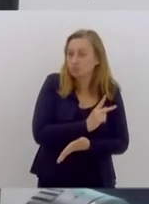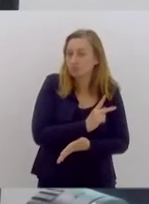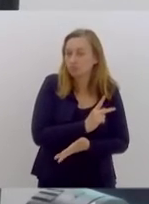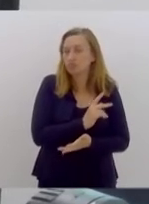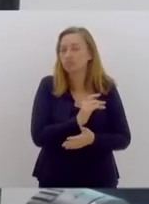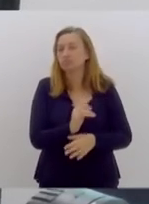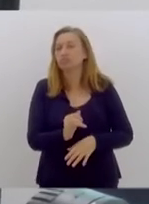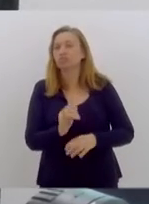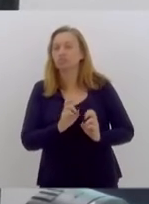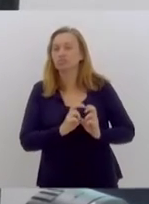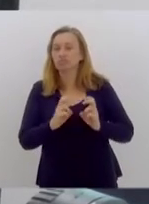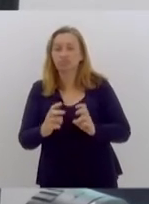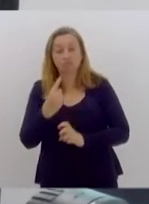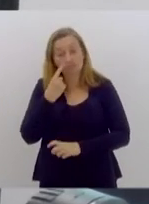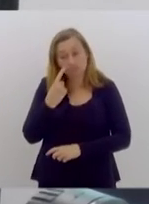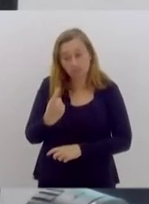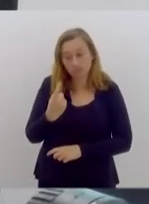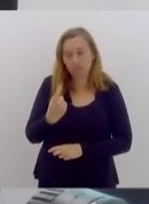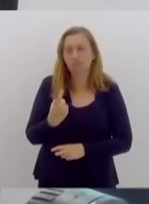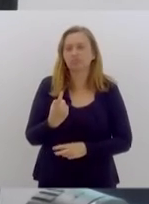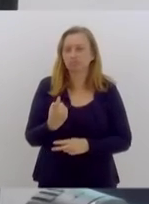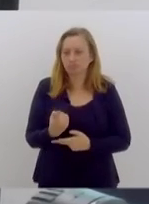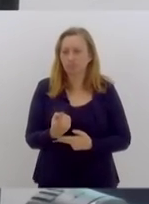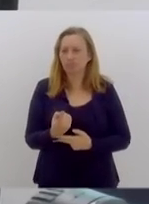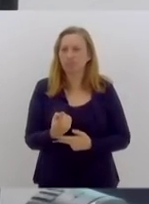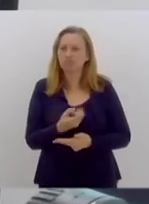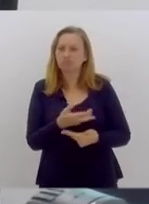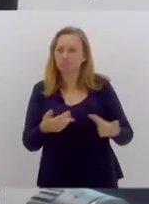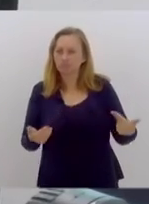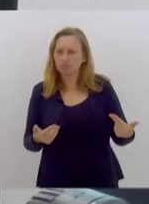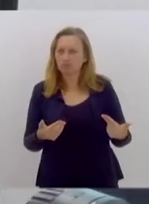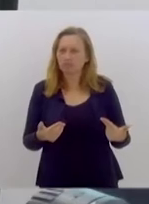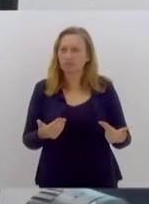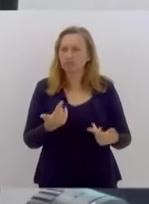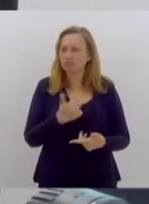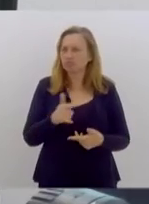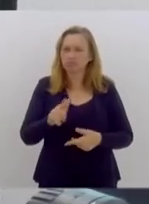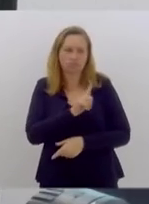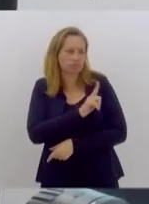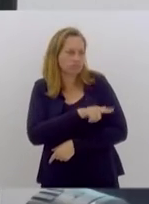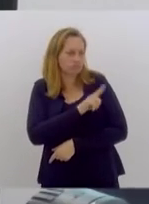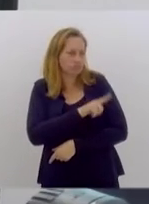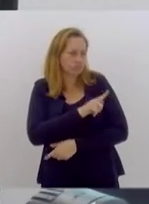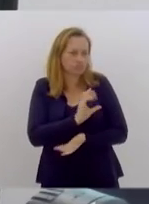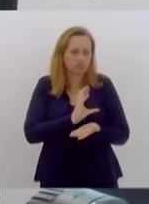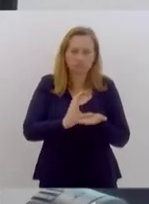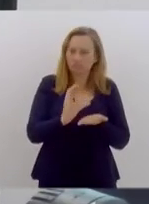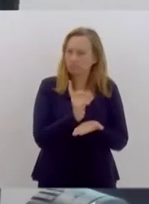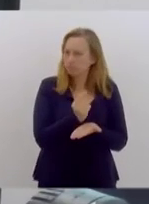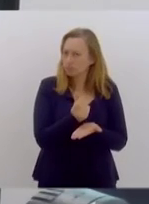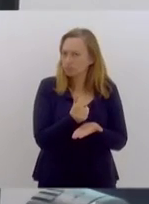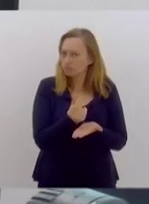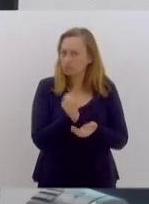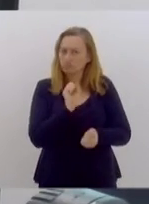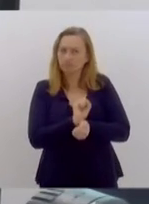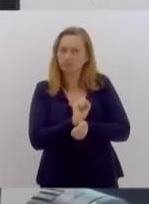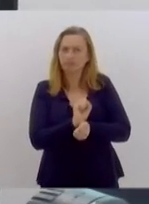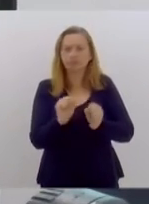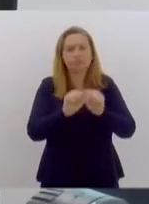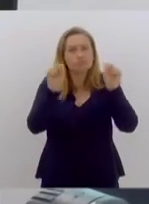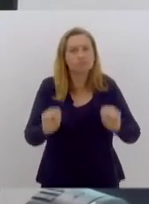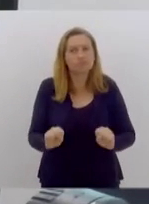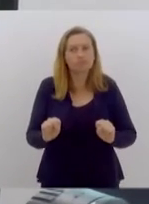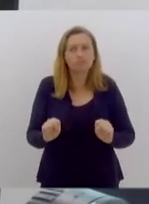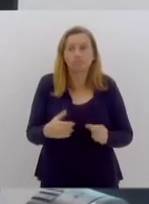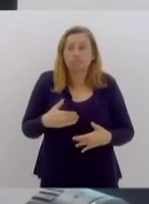Ferroviário eu vimos de perto por diversas vezes SuperVia dizer que se não tivesse injeção de recursos do estado que o sistema ia parar isso